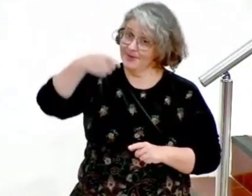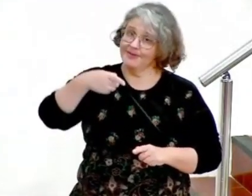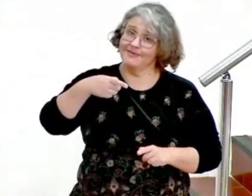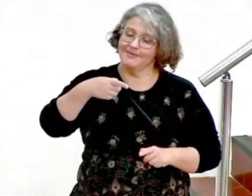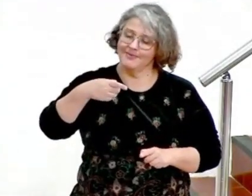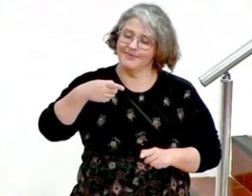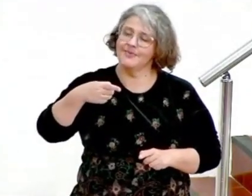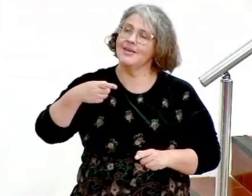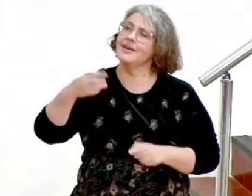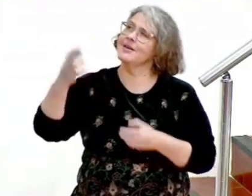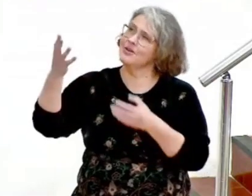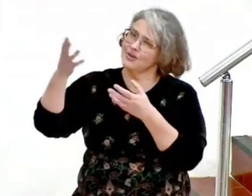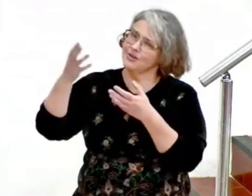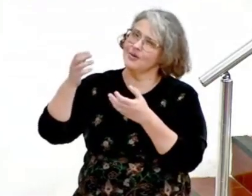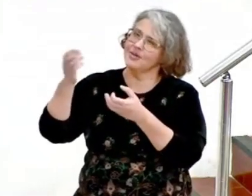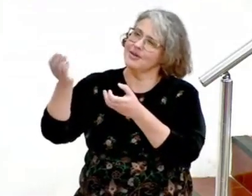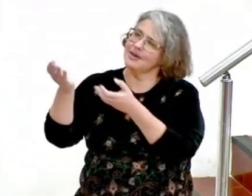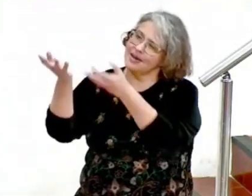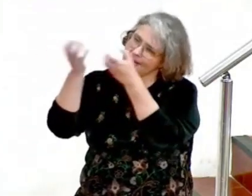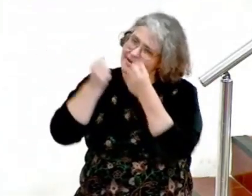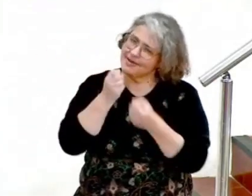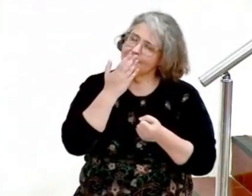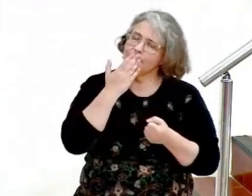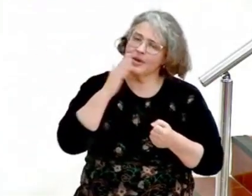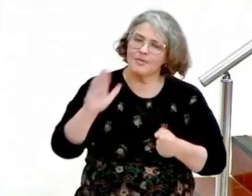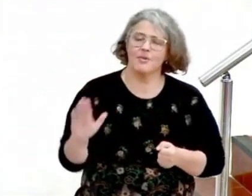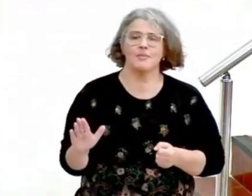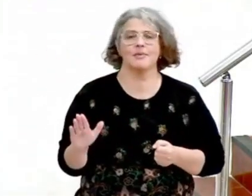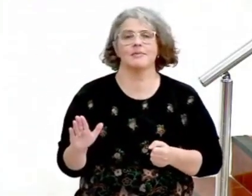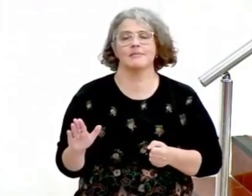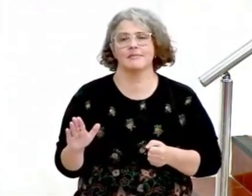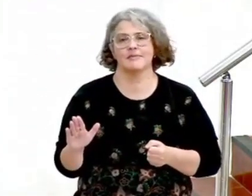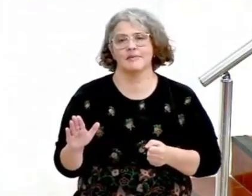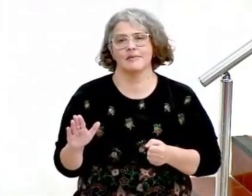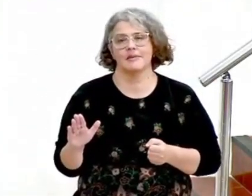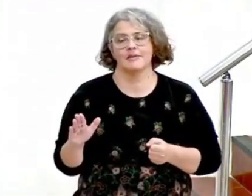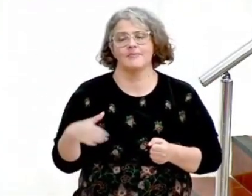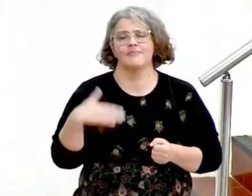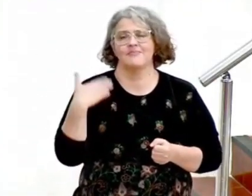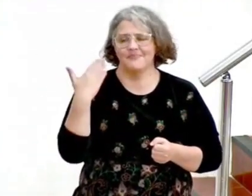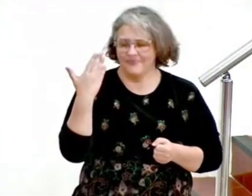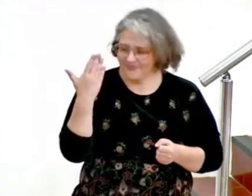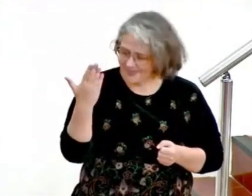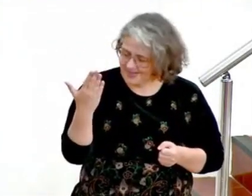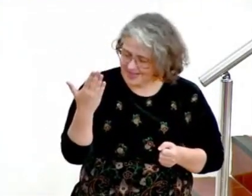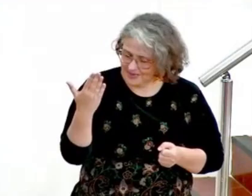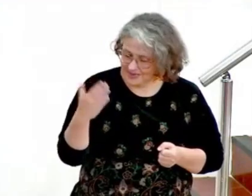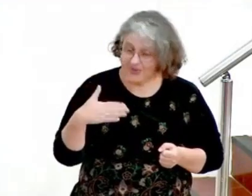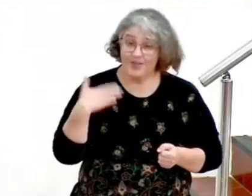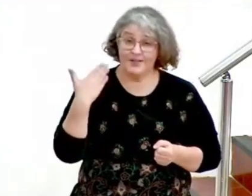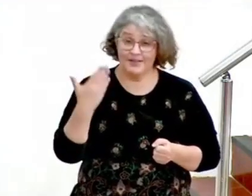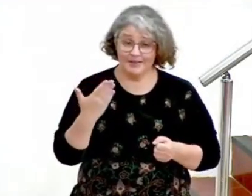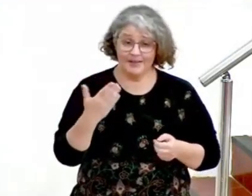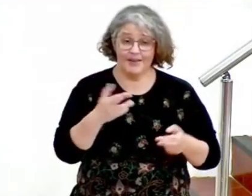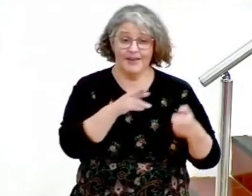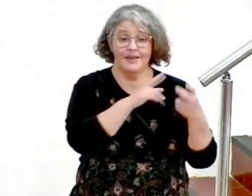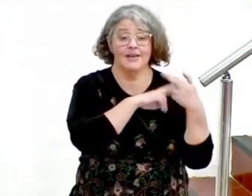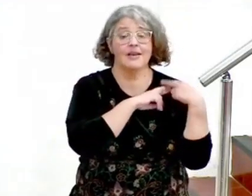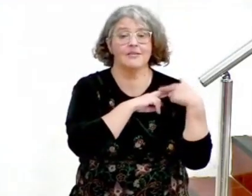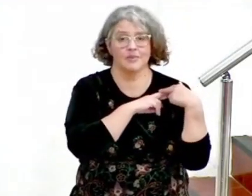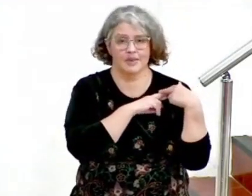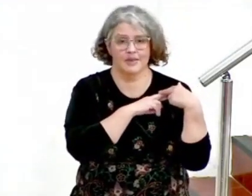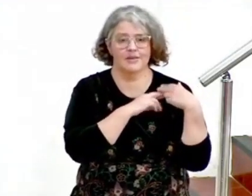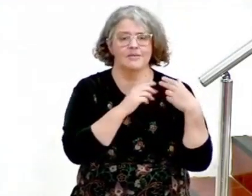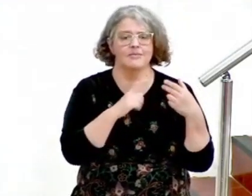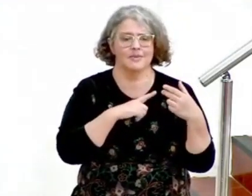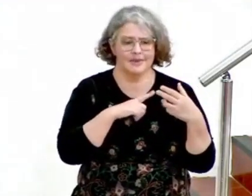da forma como teríamos condições, de fato, de conduzir as bênçãos dessa promessa. E é isso que o texto então vai mostrar para